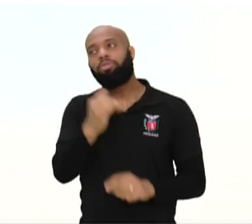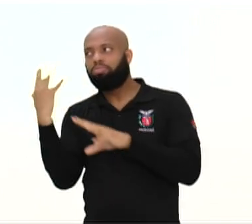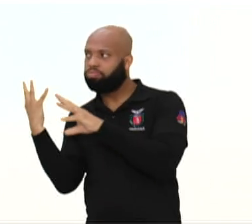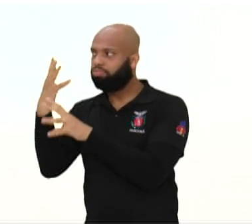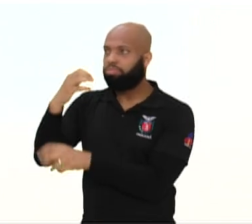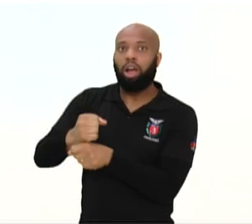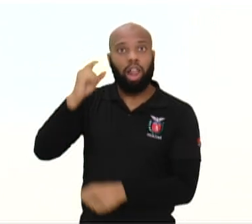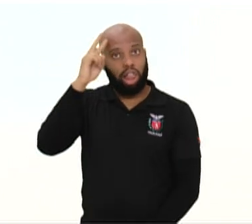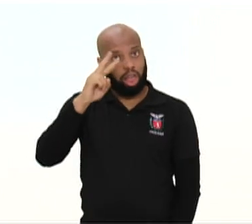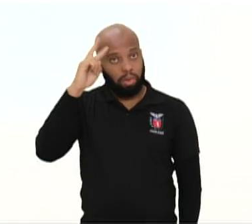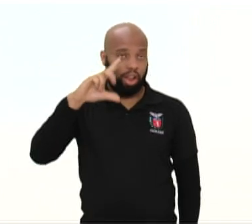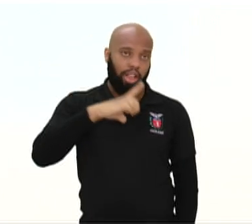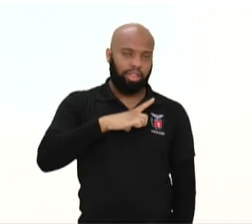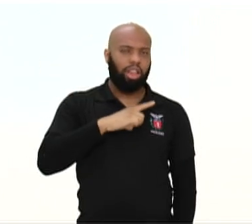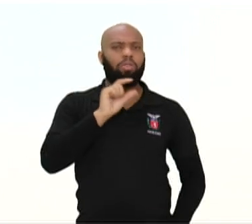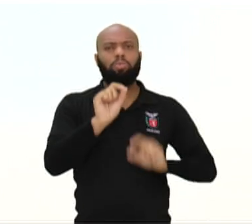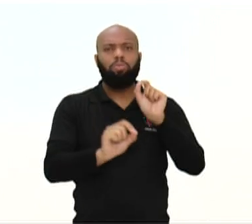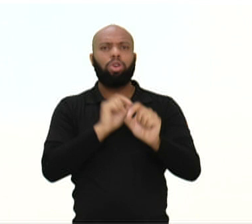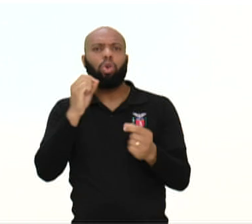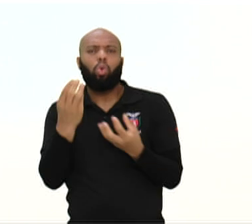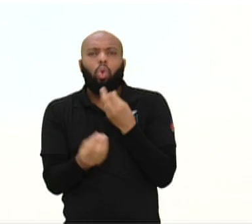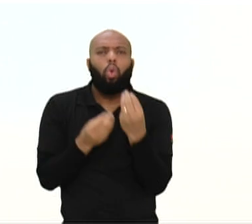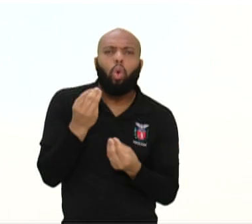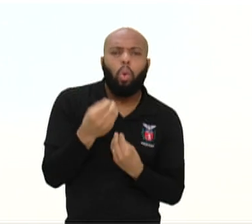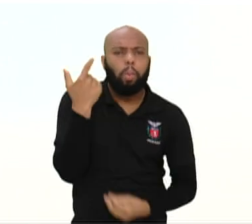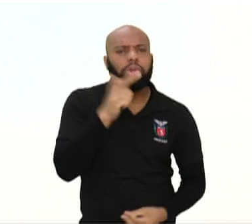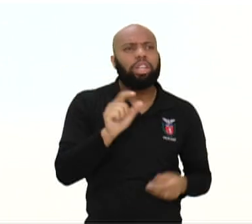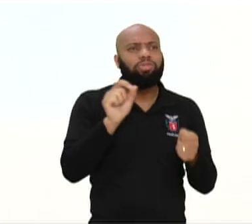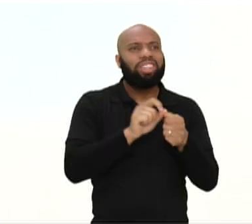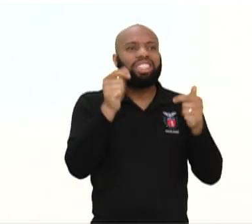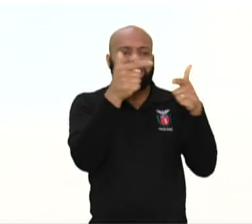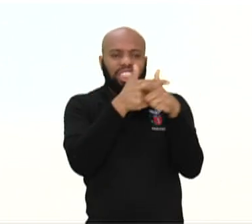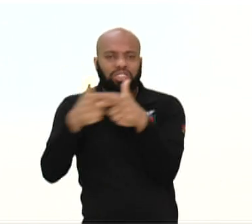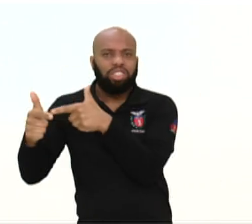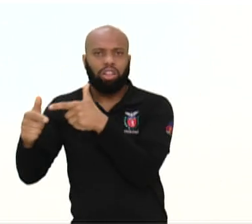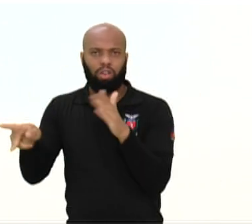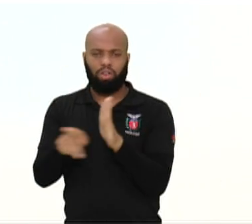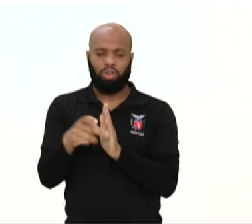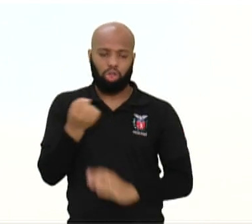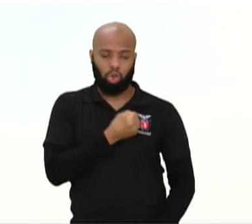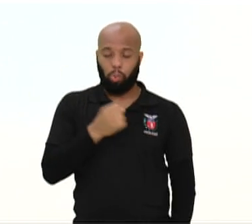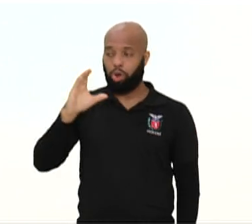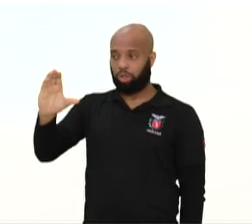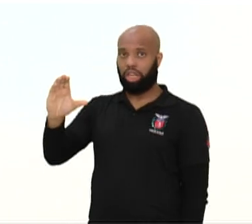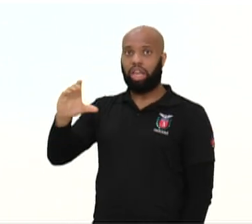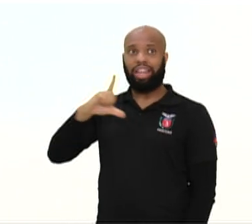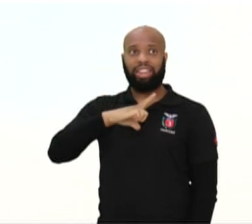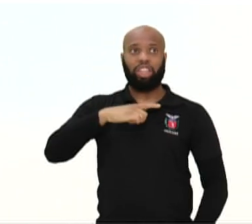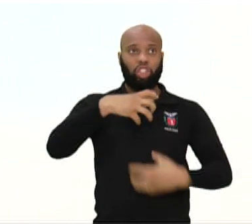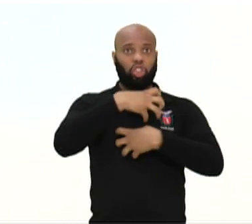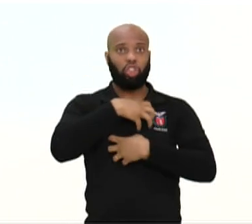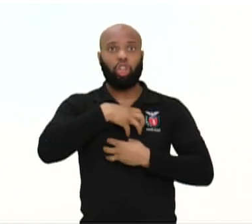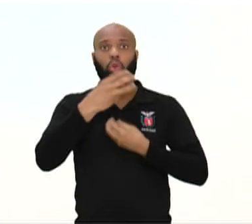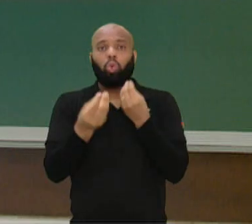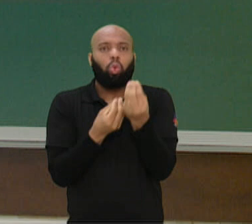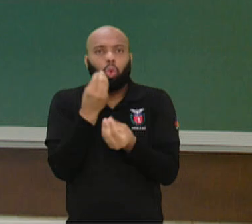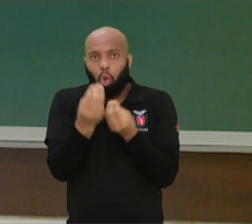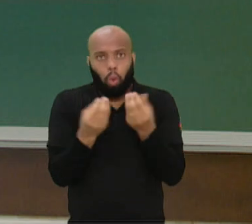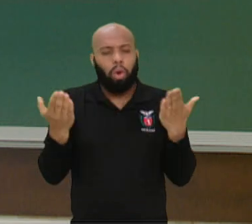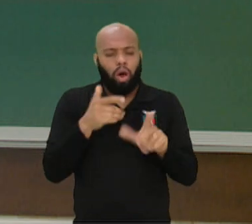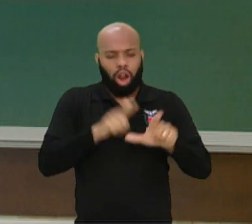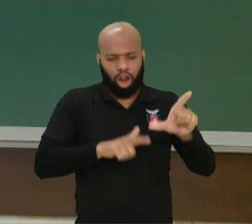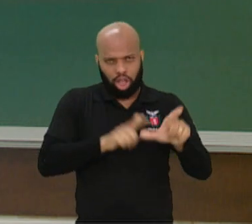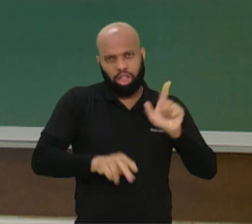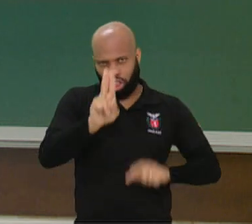aqui retomar como que a gente faz a divisão de um número complexo por outro na forma algébrica.